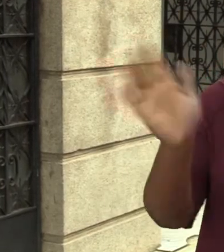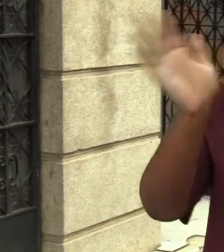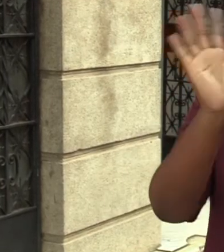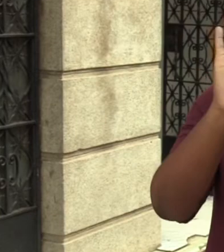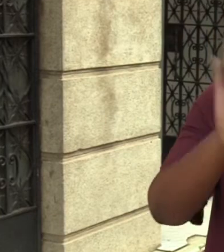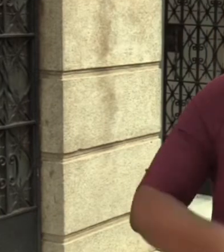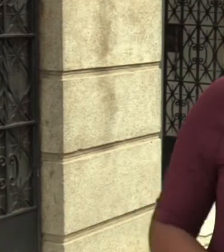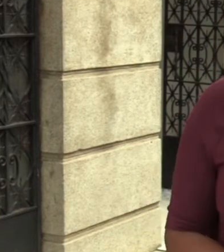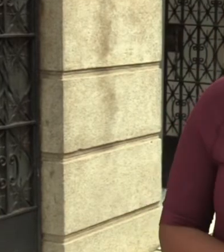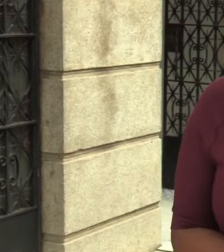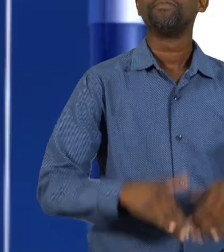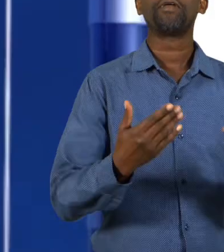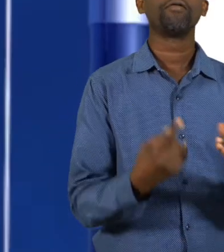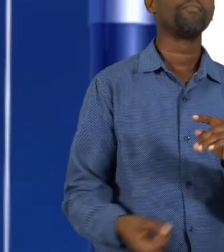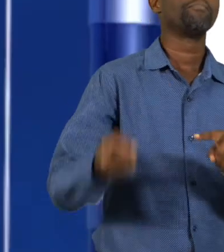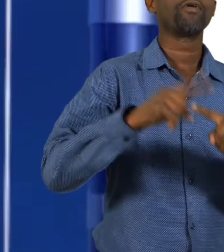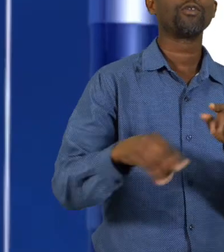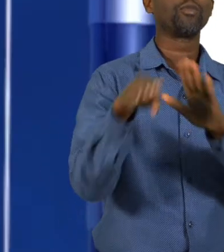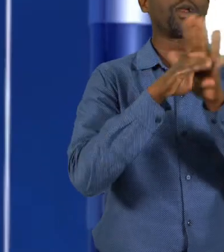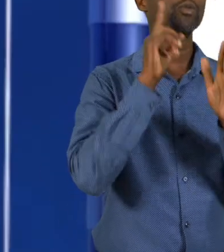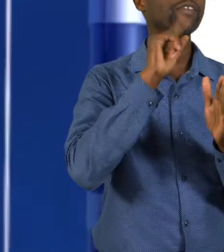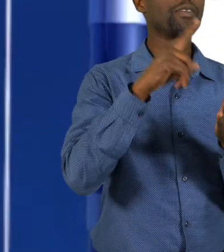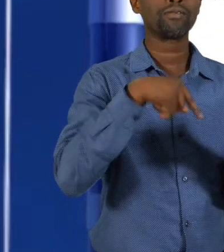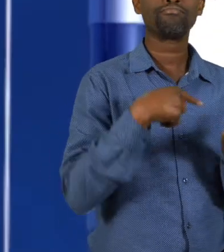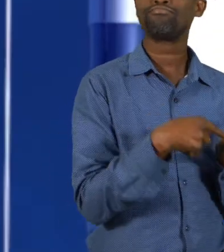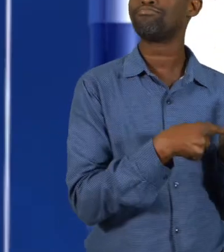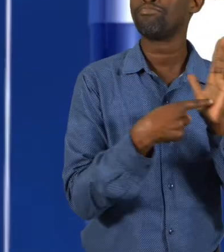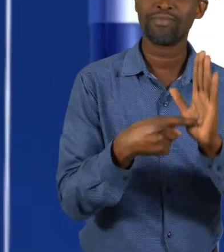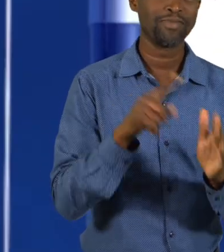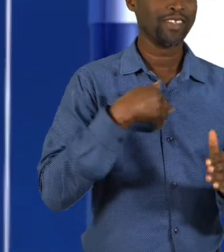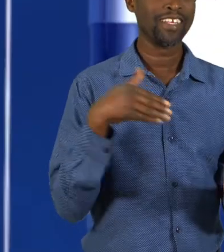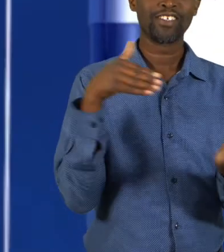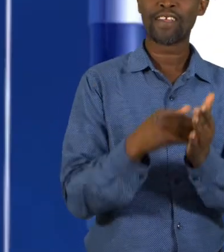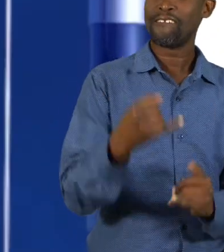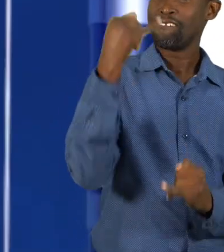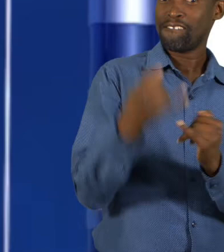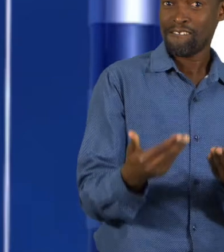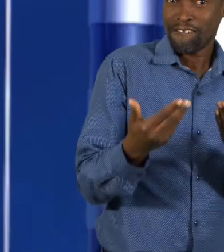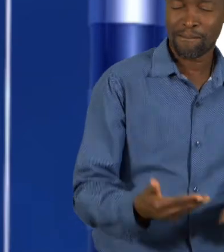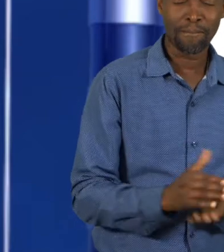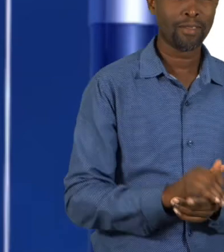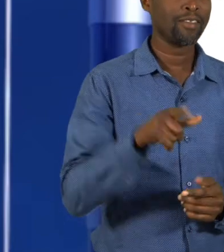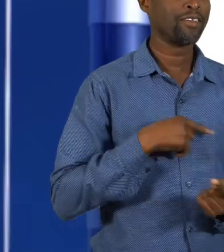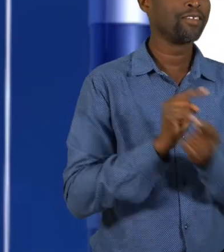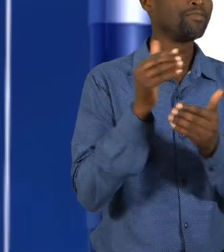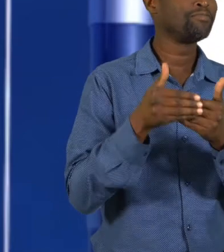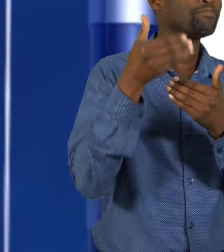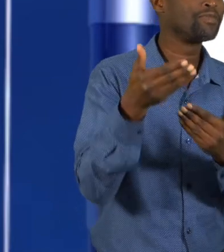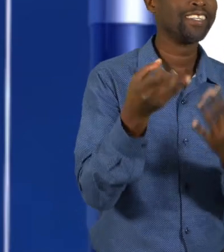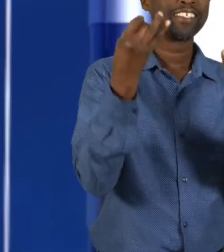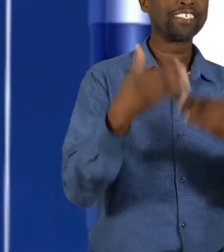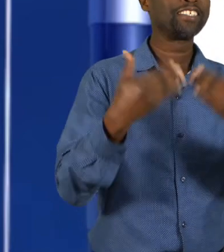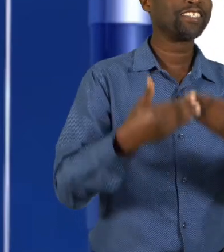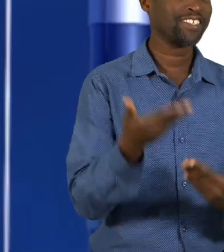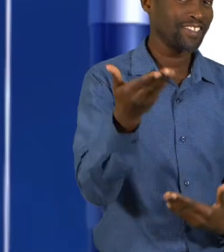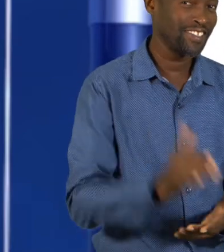próximo programa. Chegamos ao fim de mais uma edição do programa da TV Surdo. Prometemos